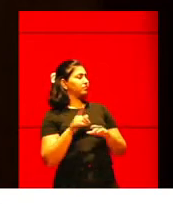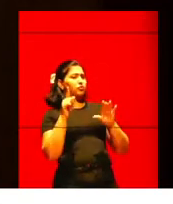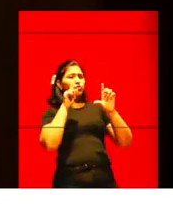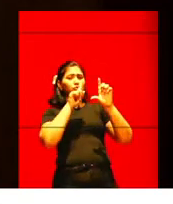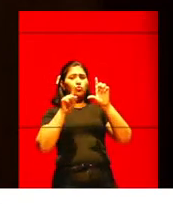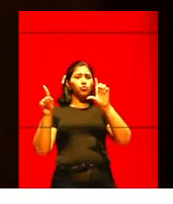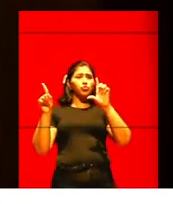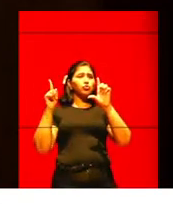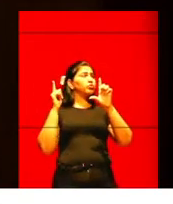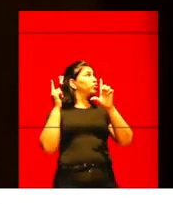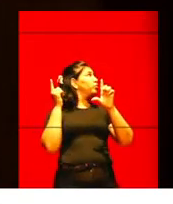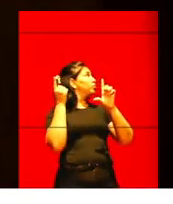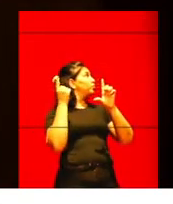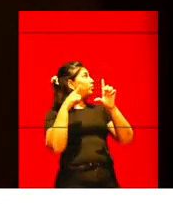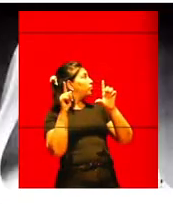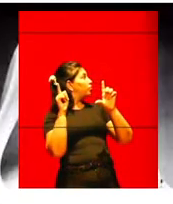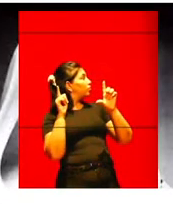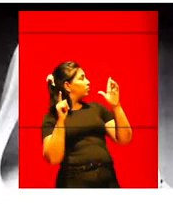Passa mais um.